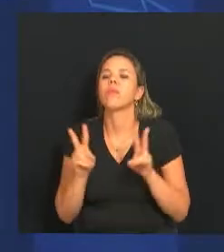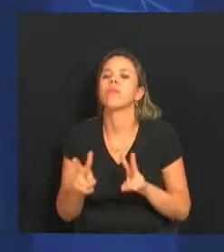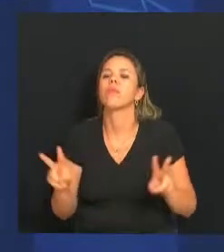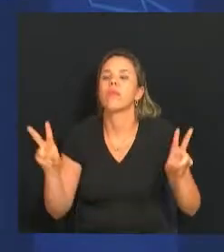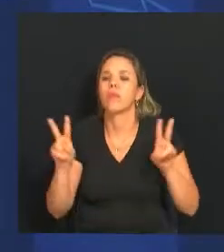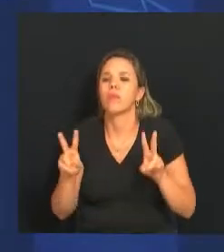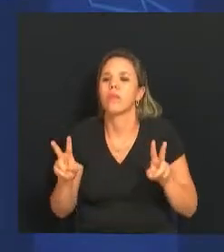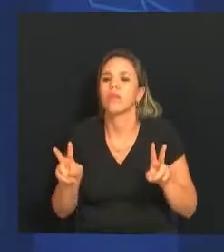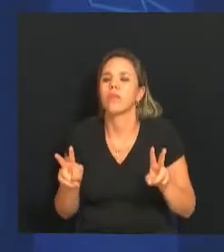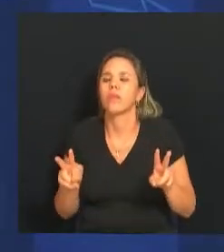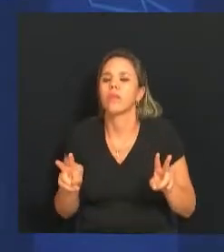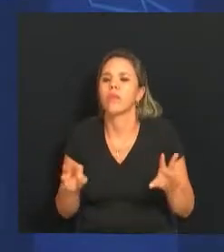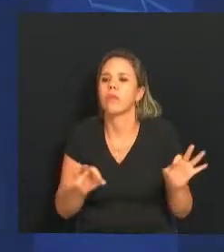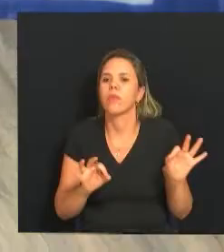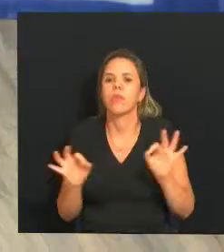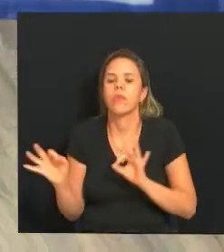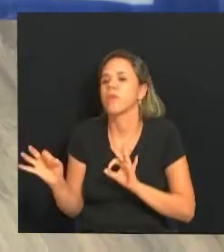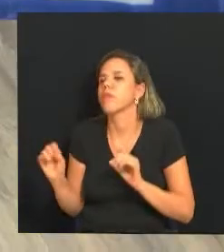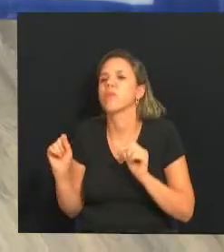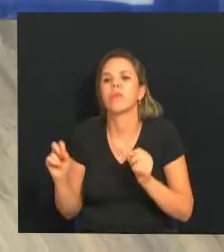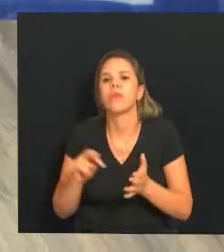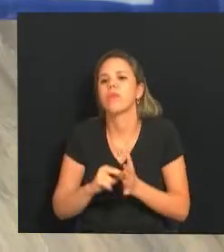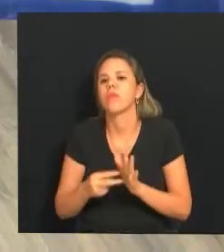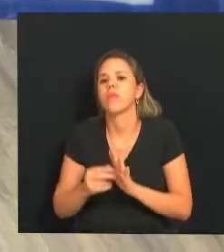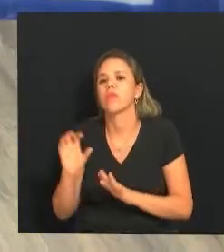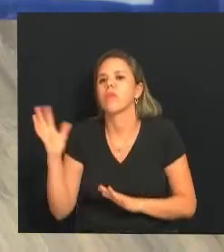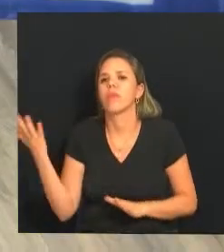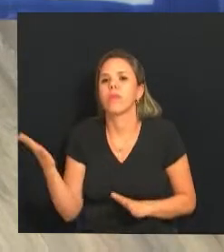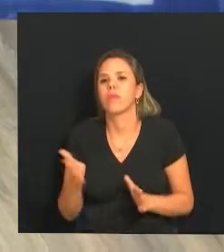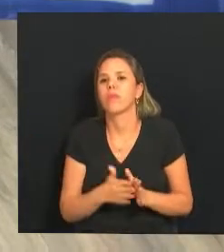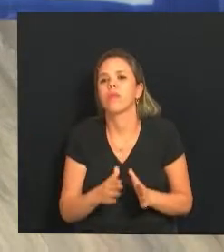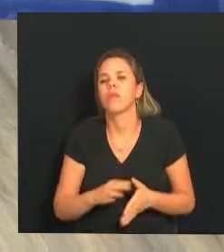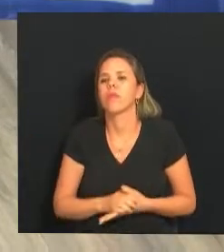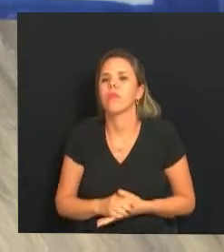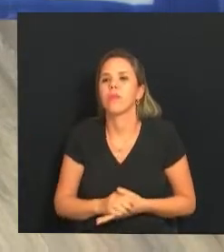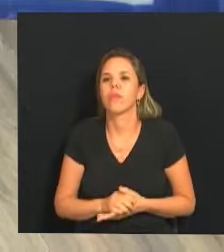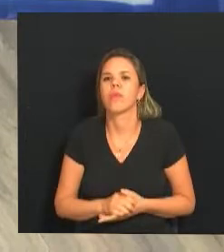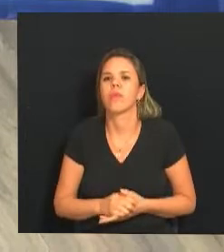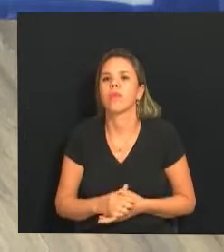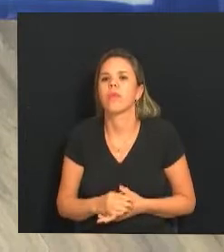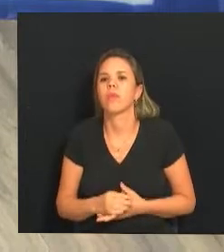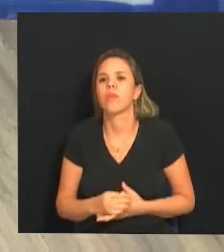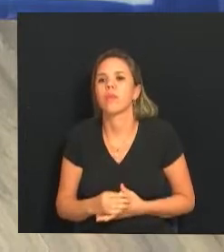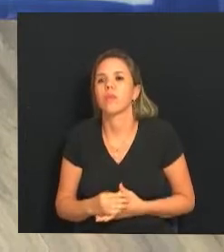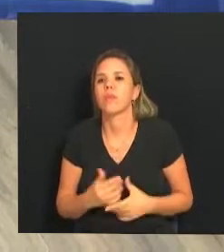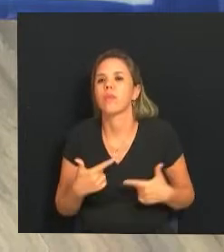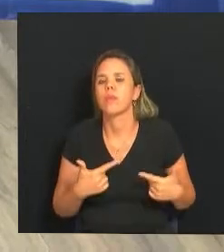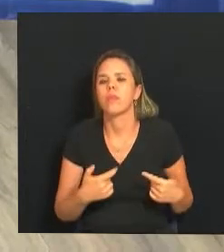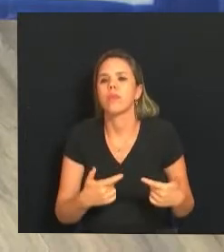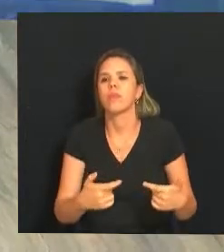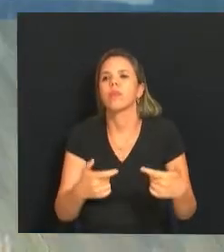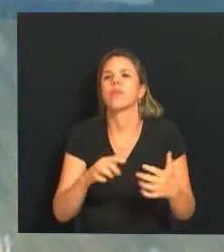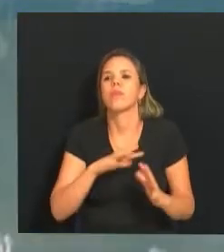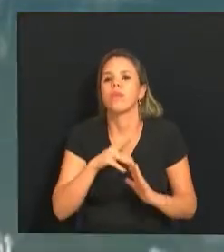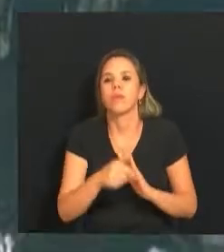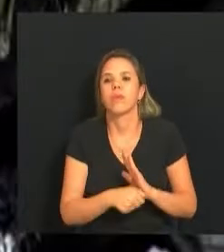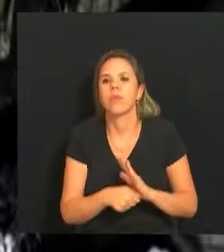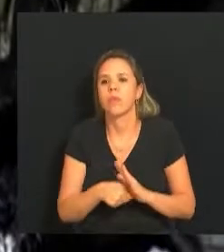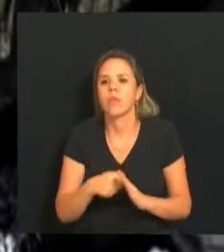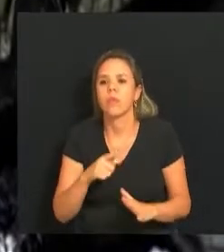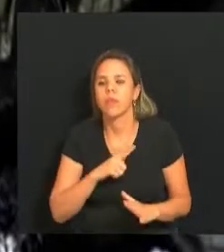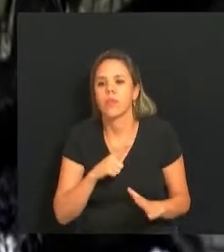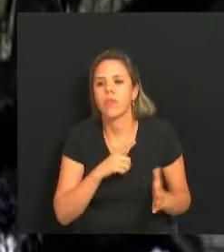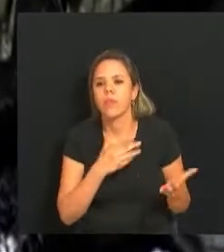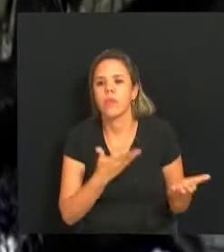para o nosso telespectador, o que exatamente acontece, né, com essa relação entre guerra e meio ambiente. A gente tem